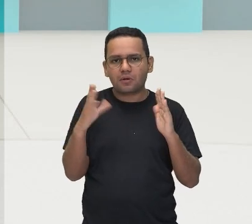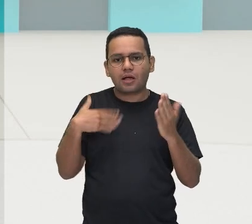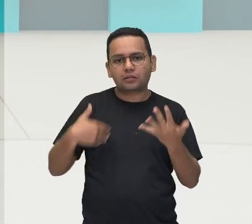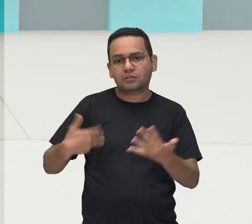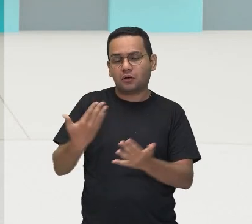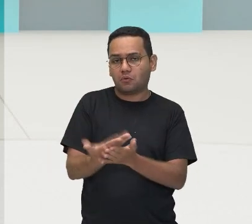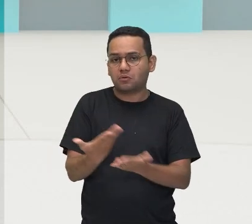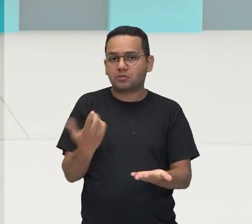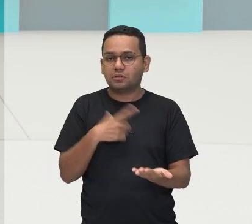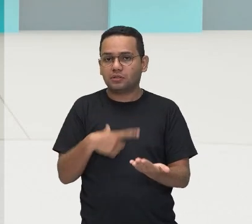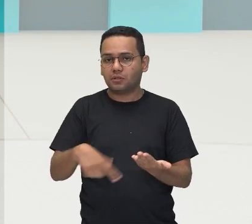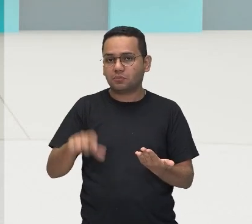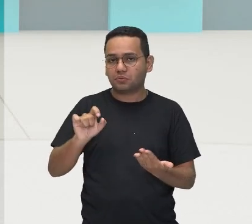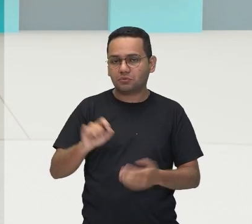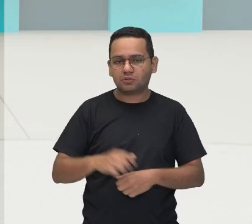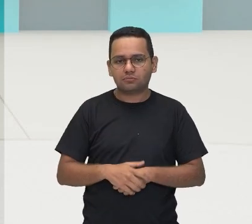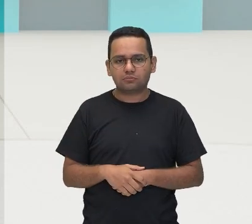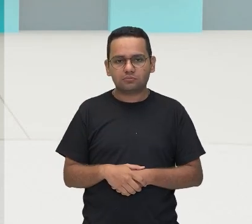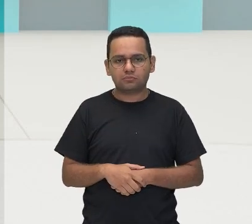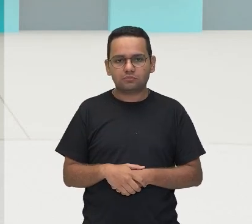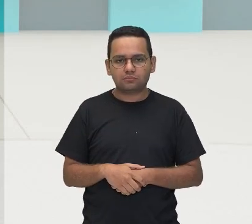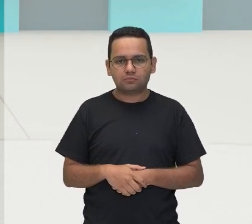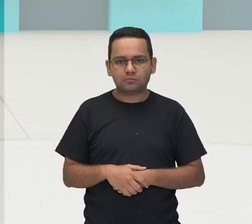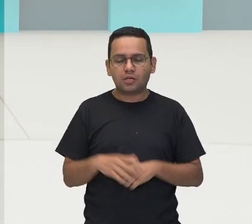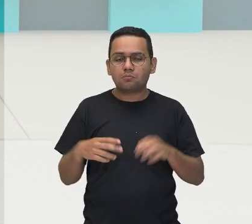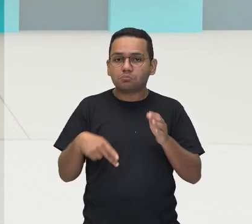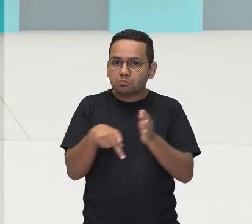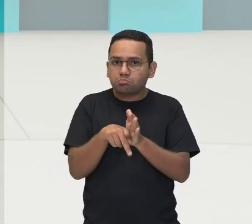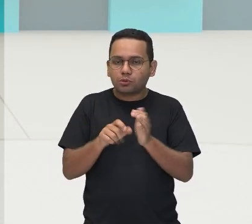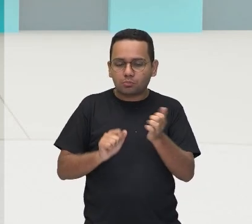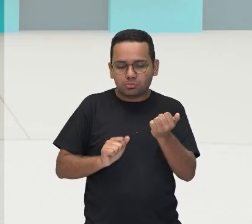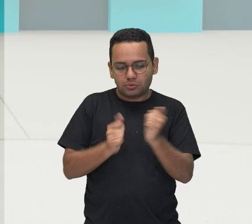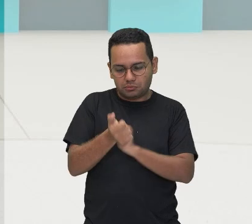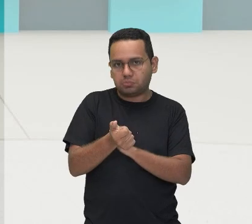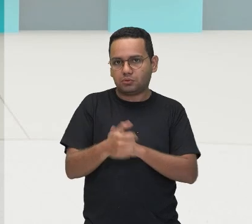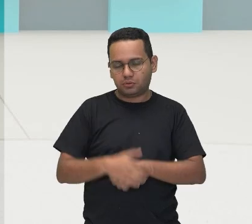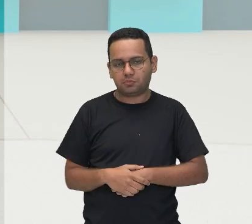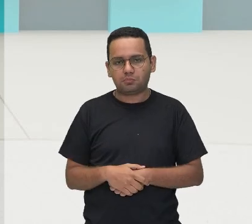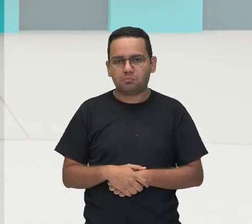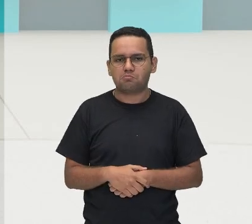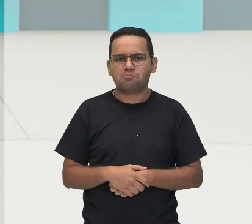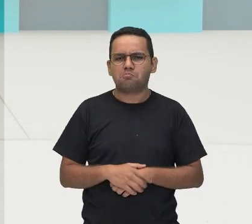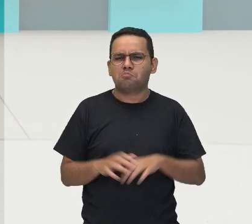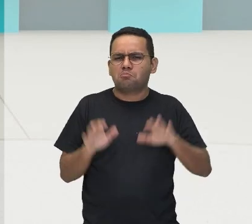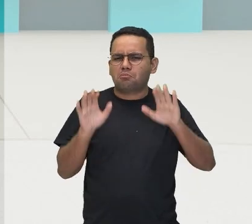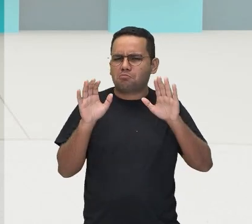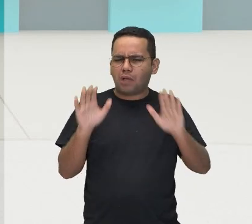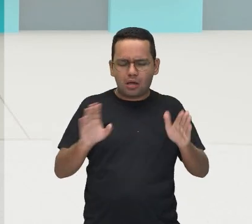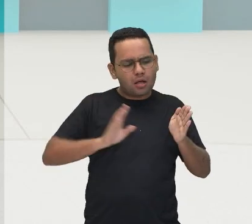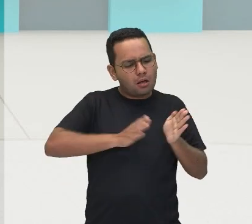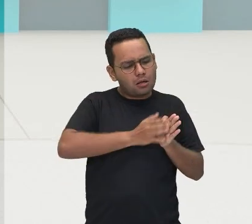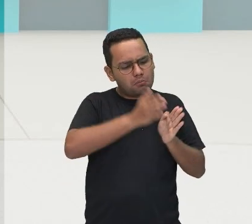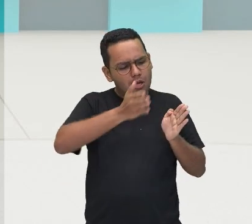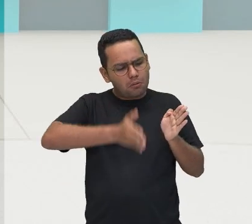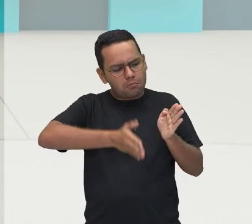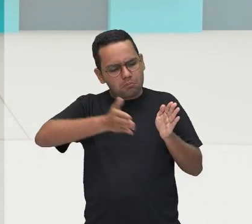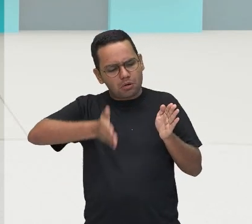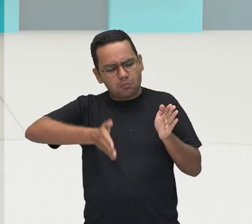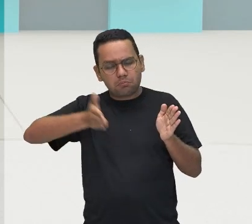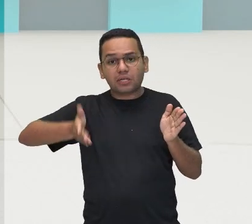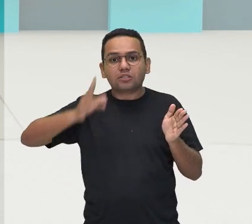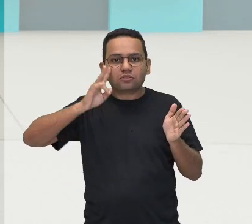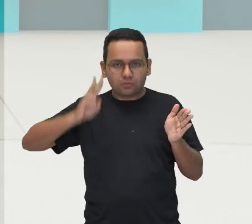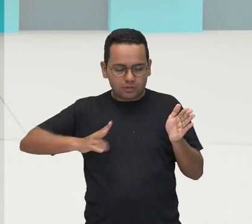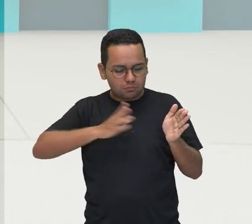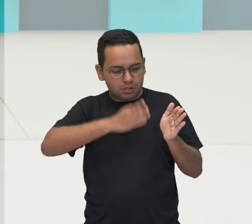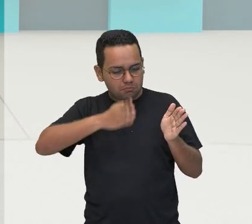como luta hoje, né? Luta como um esporte. Então, ela passou por todo esse caminho, a gente vai passar a conhecer como é